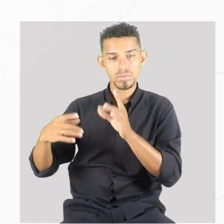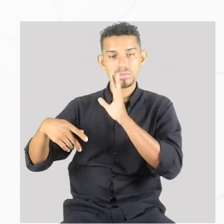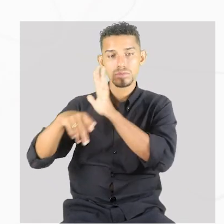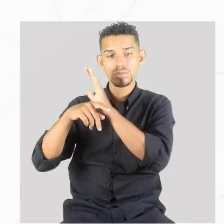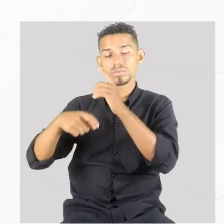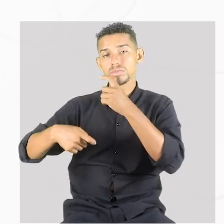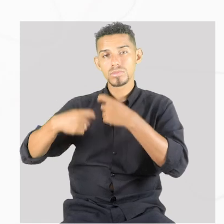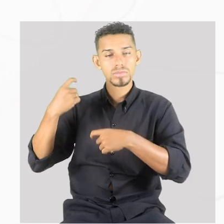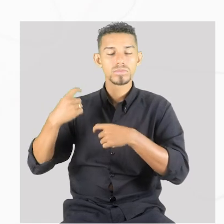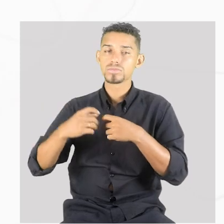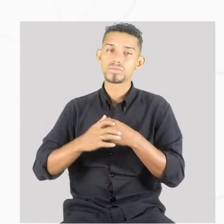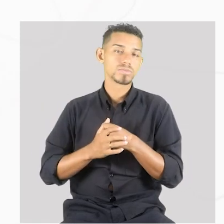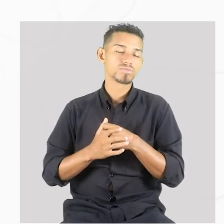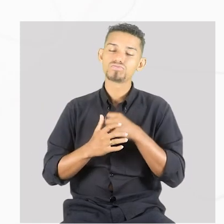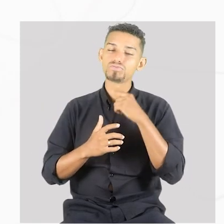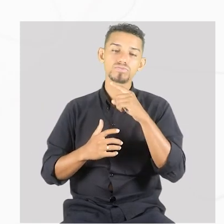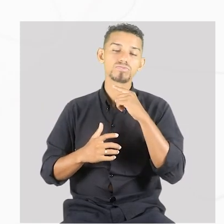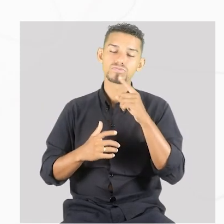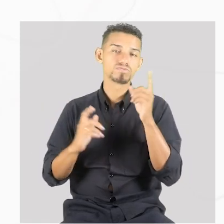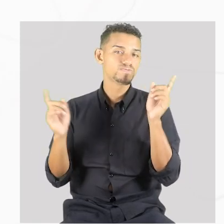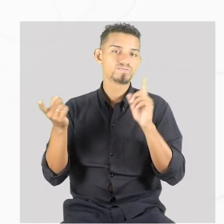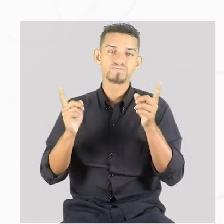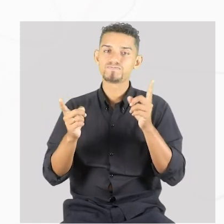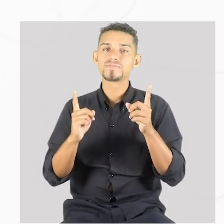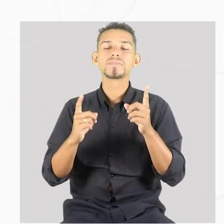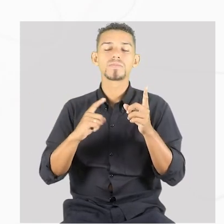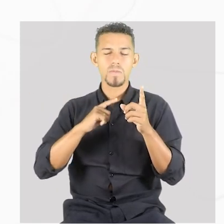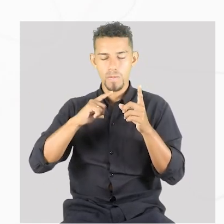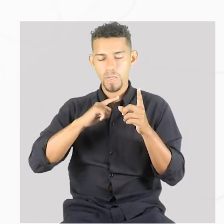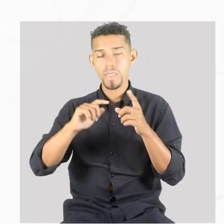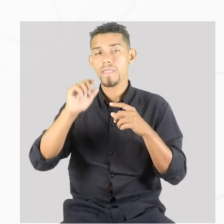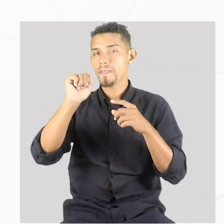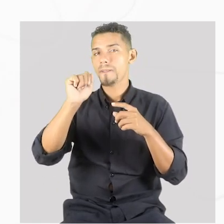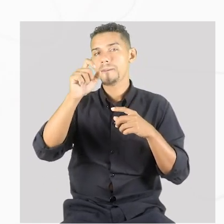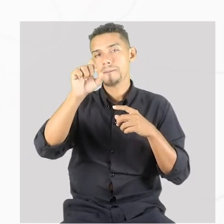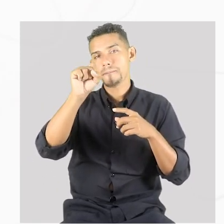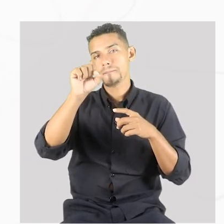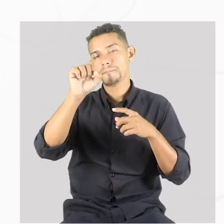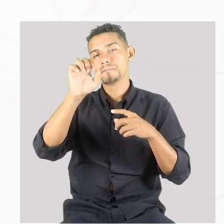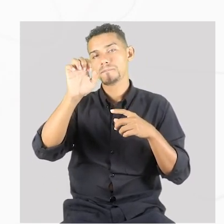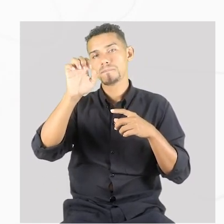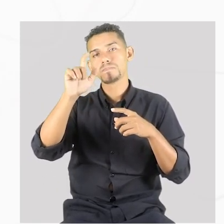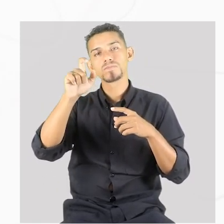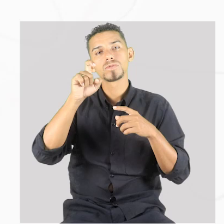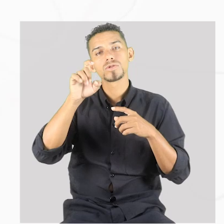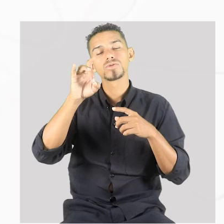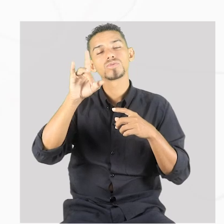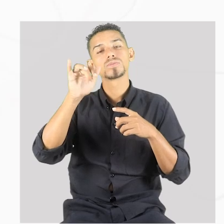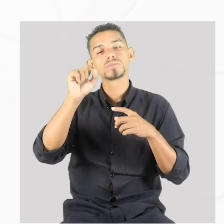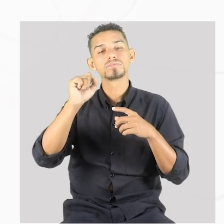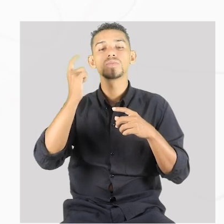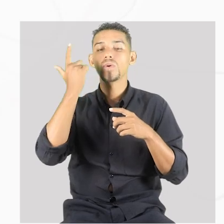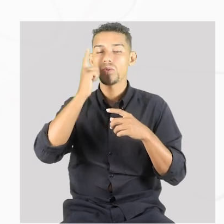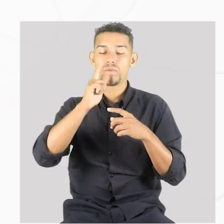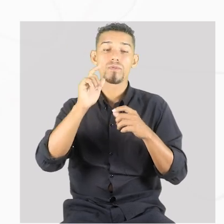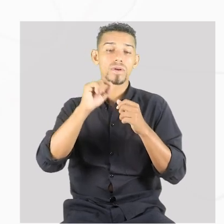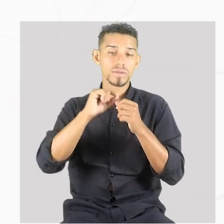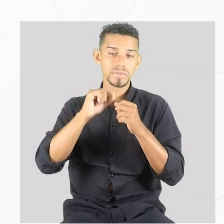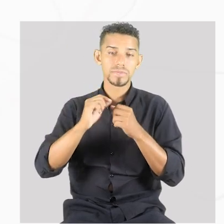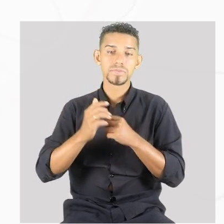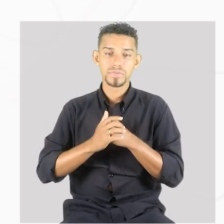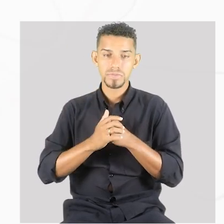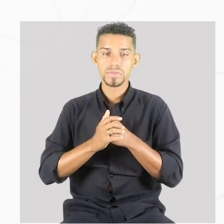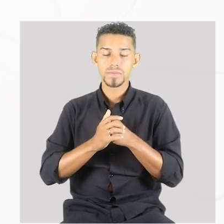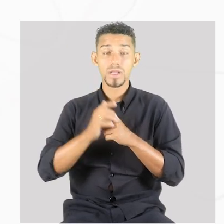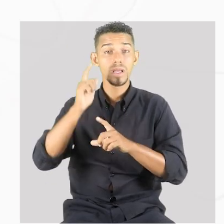de processos sexuados. Não, existem ali formas de reprodução assexuadas que as plantas podem fazer, né? Então, a gente vai